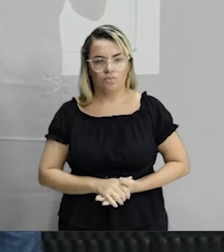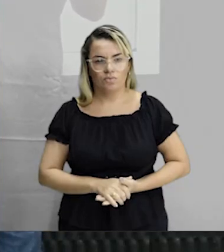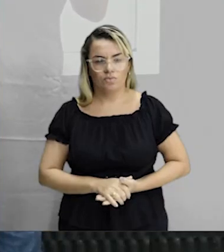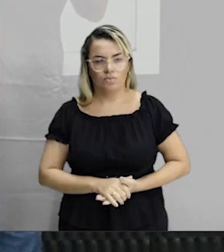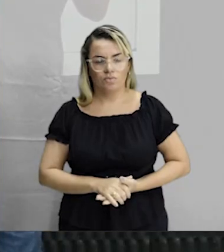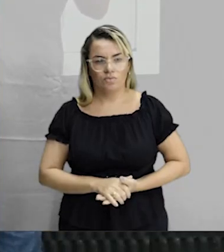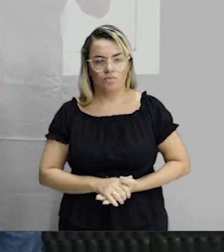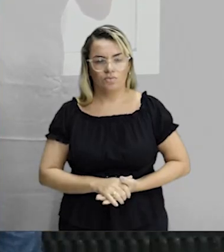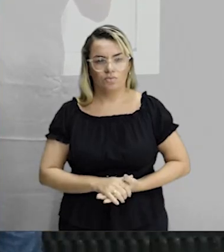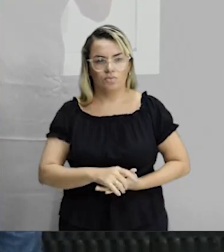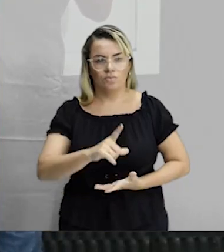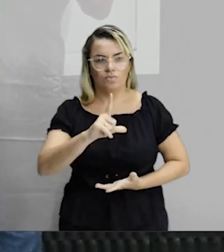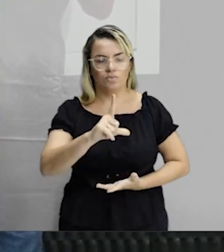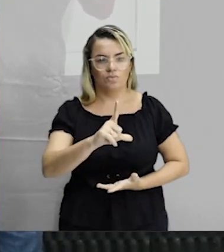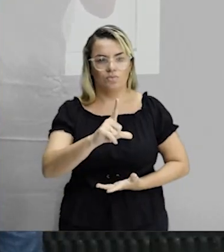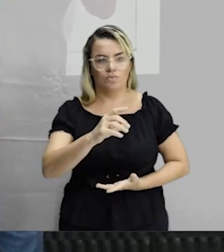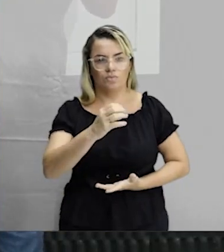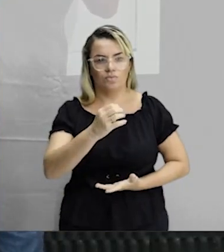de